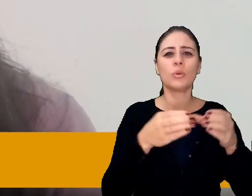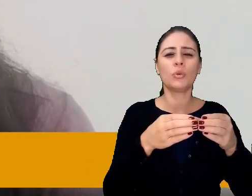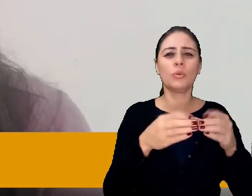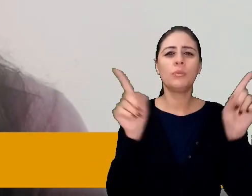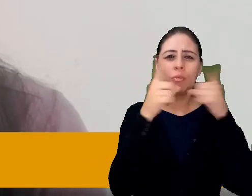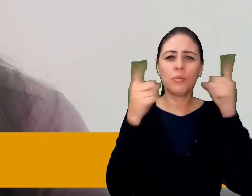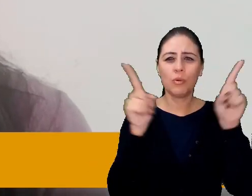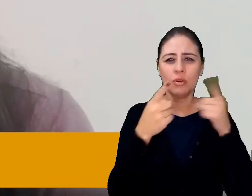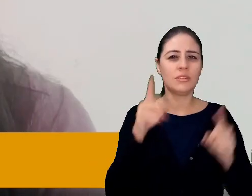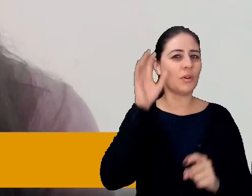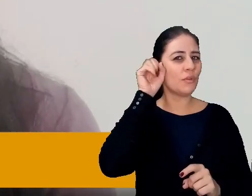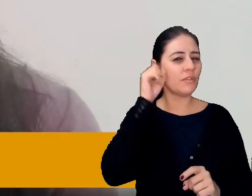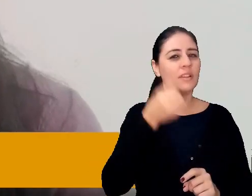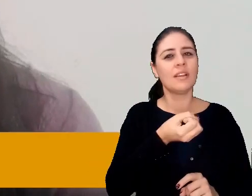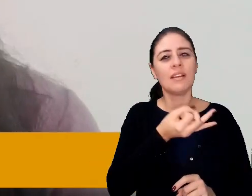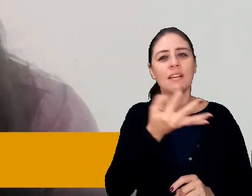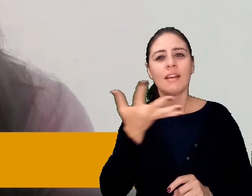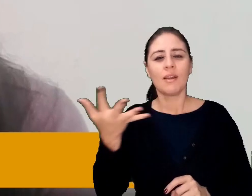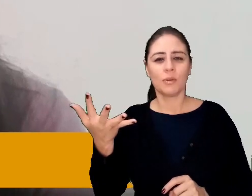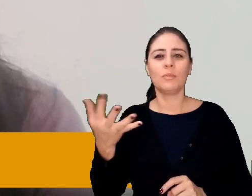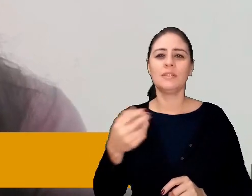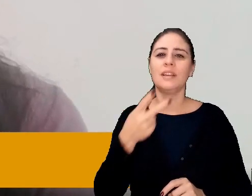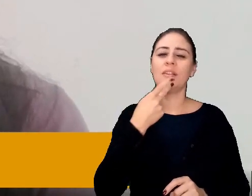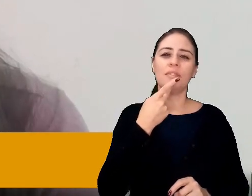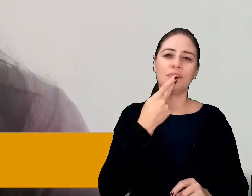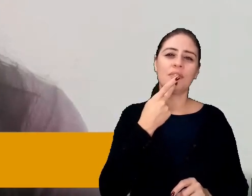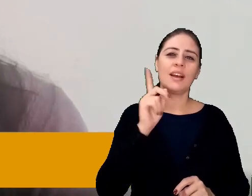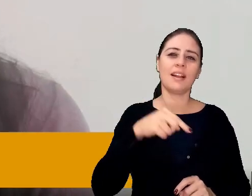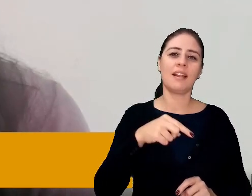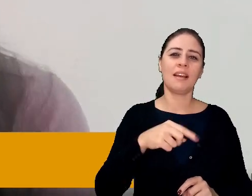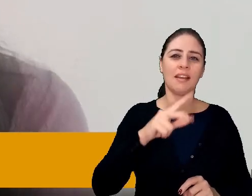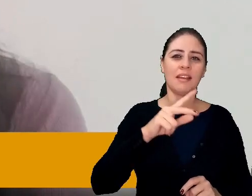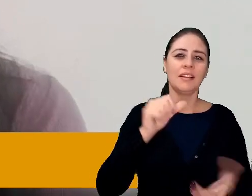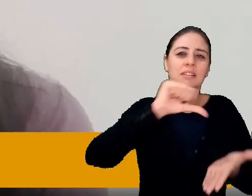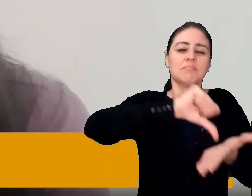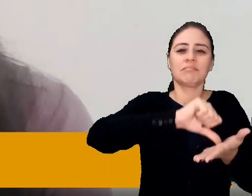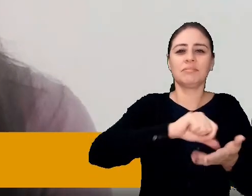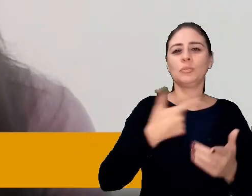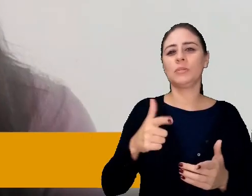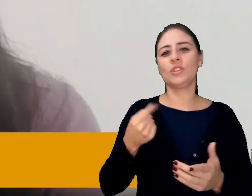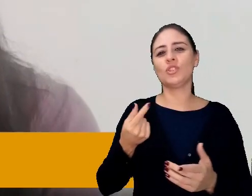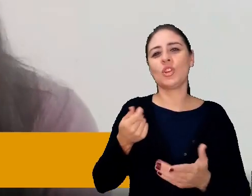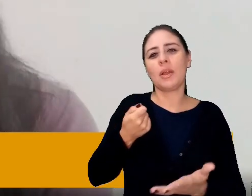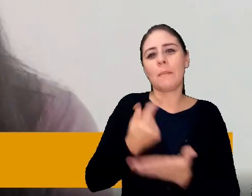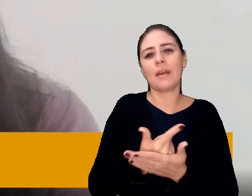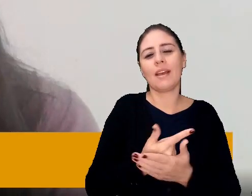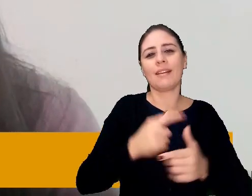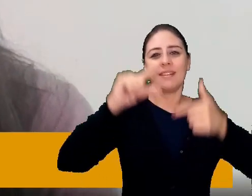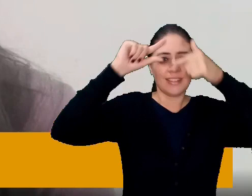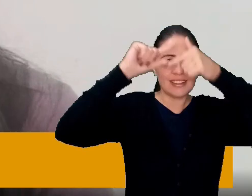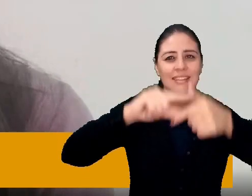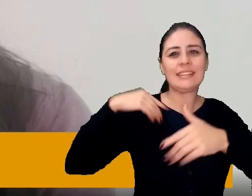para vocês ouvirem algumas músicas. Ela fala isso, que a ancestralidade não se paga com moeda. E quando eu vi uma das primeiras músicas dela, assim, me remeteu muito à